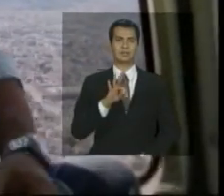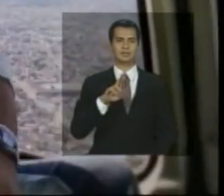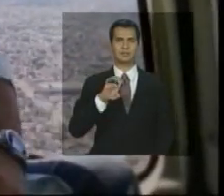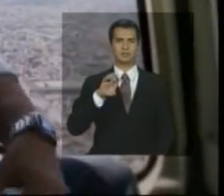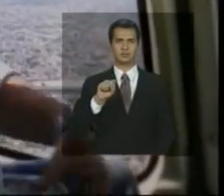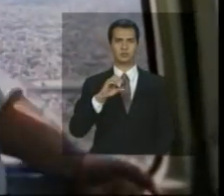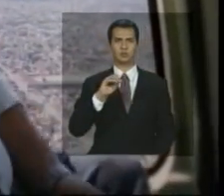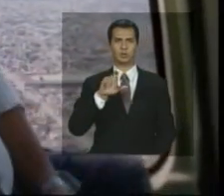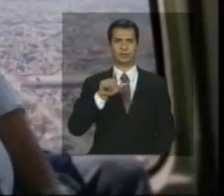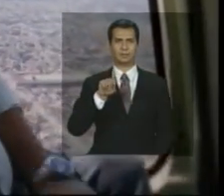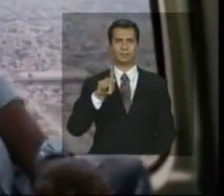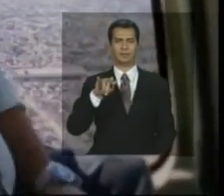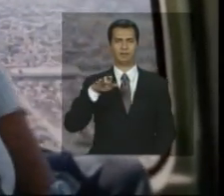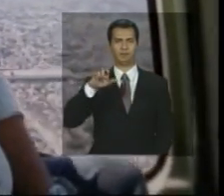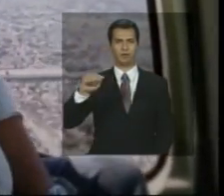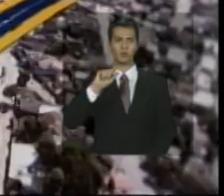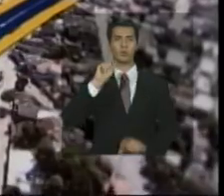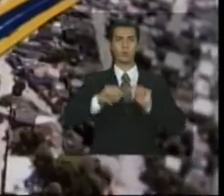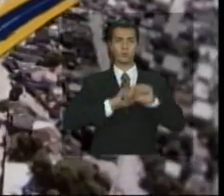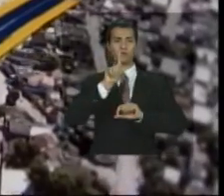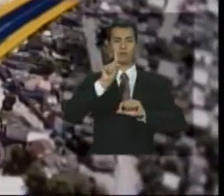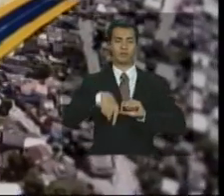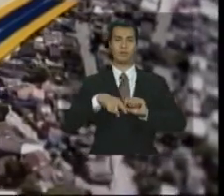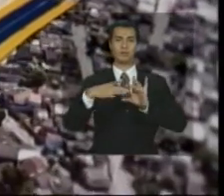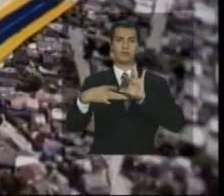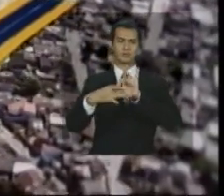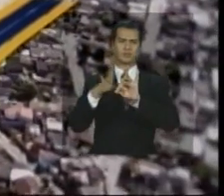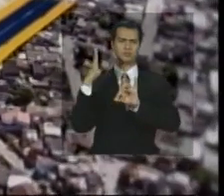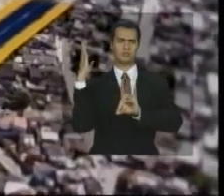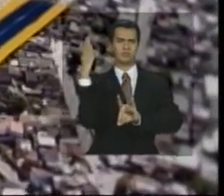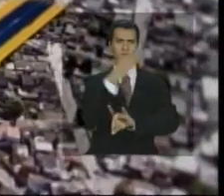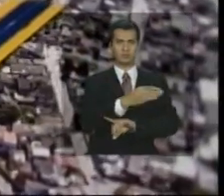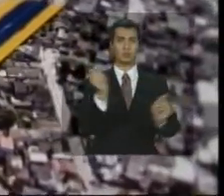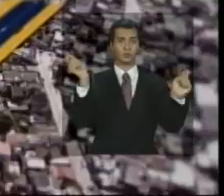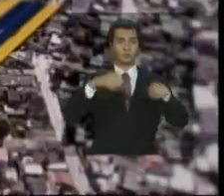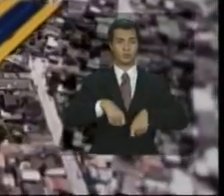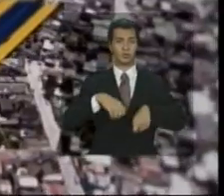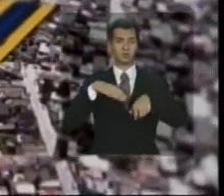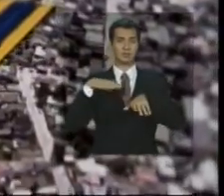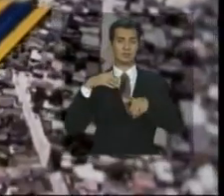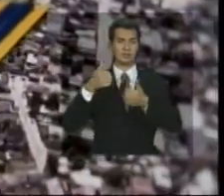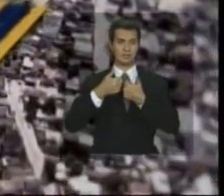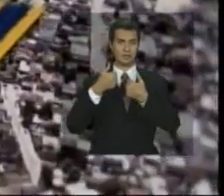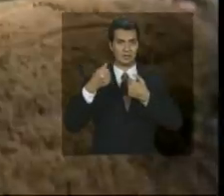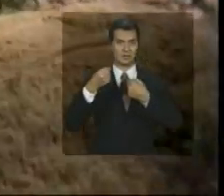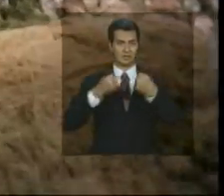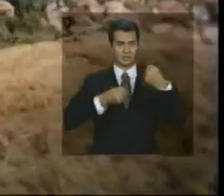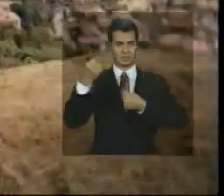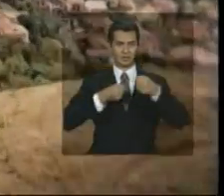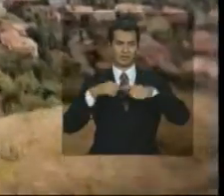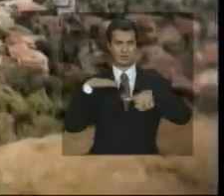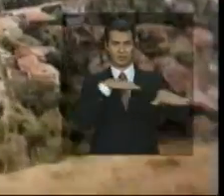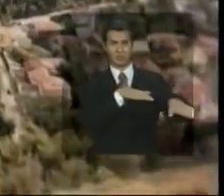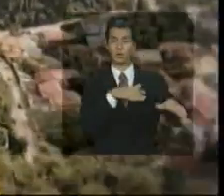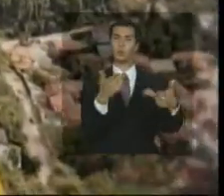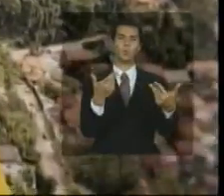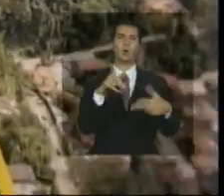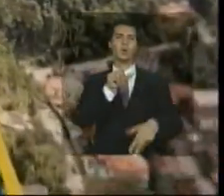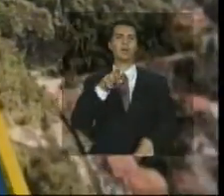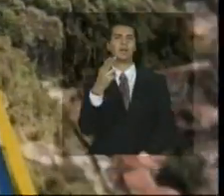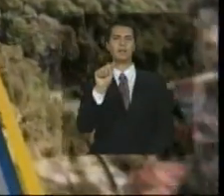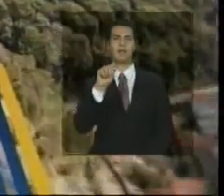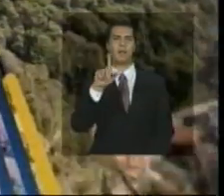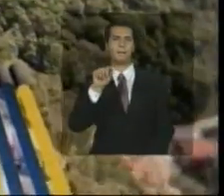É ser uma ligação transversal à cidade para carro. Ela é uma via segregada no expresso, tipo a linha amarela. E